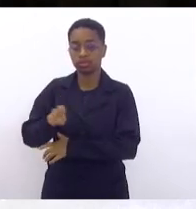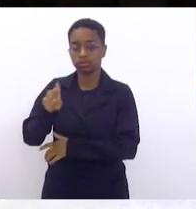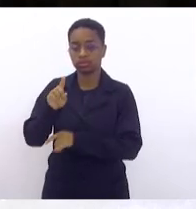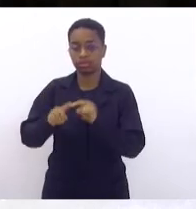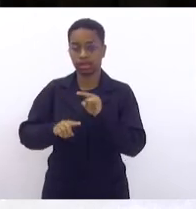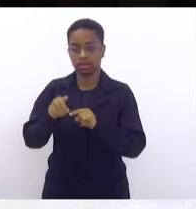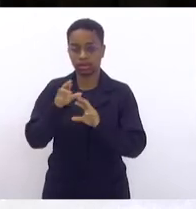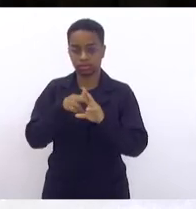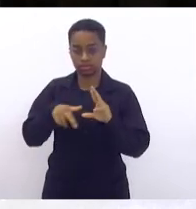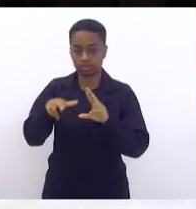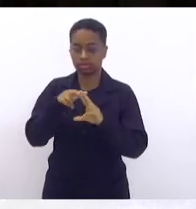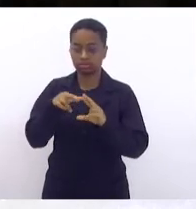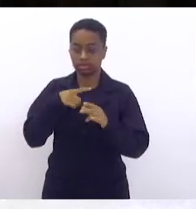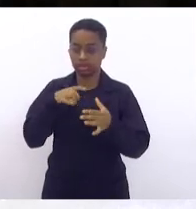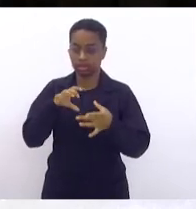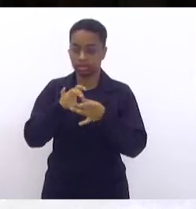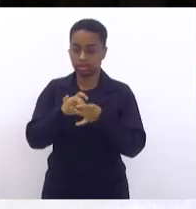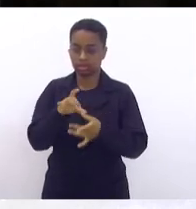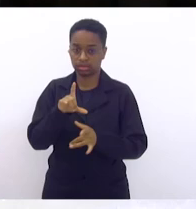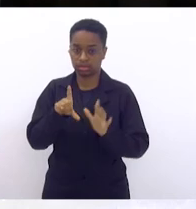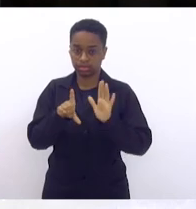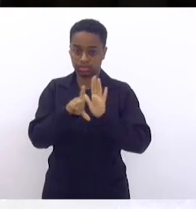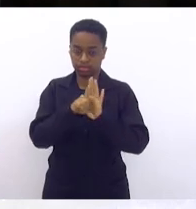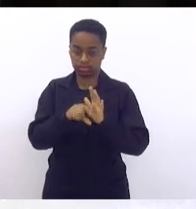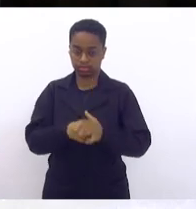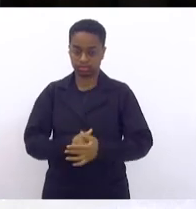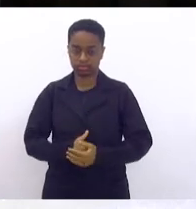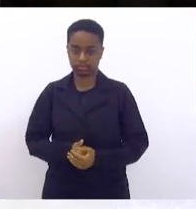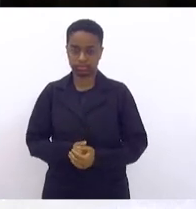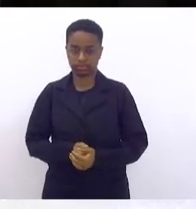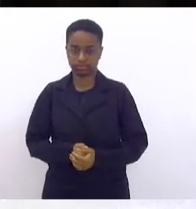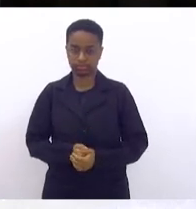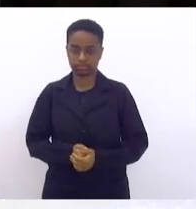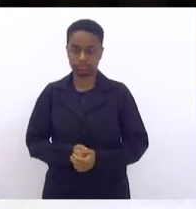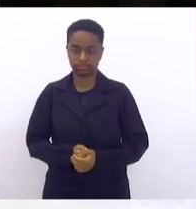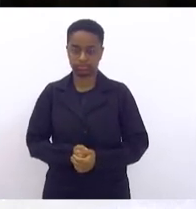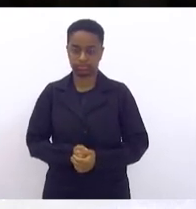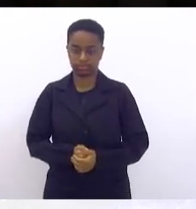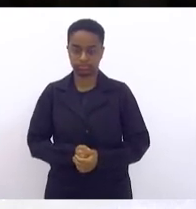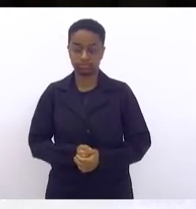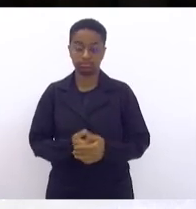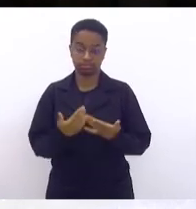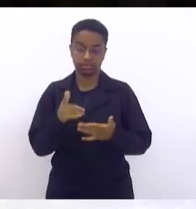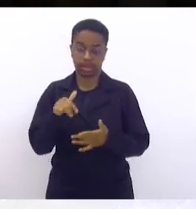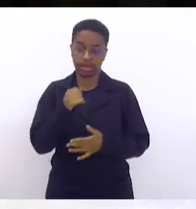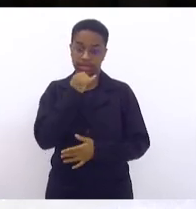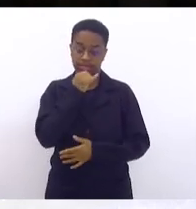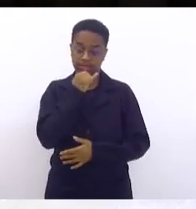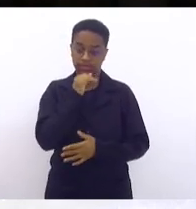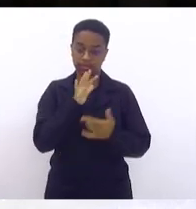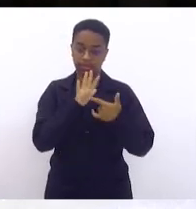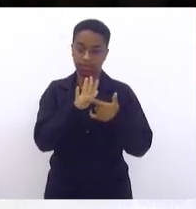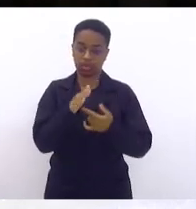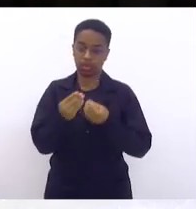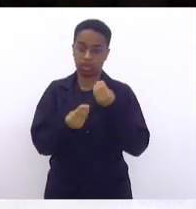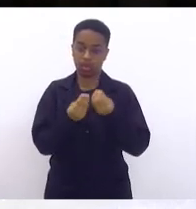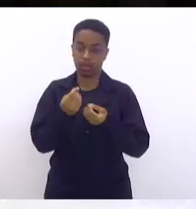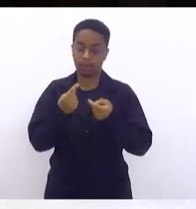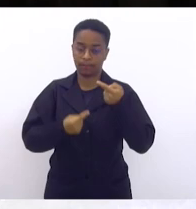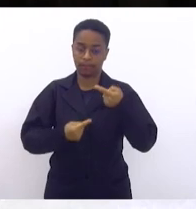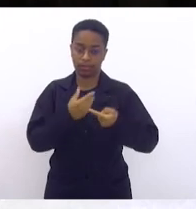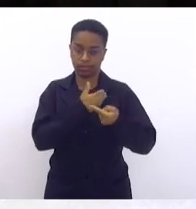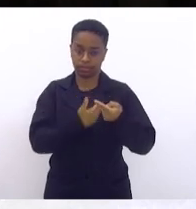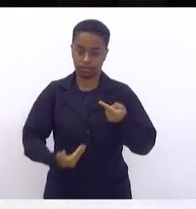está previsto na lei é isso é um belo exemplo de política pública né